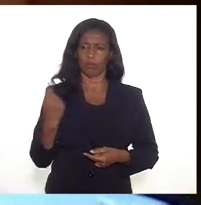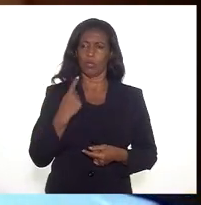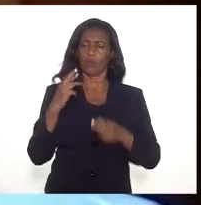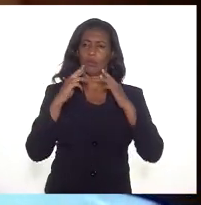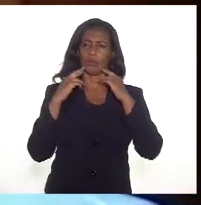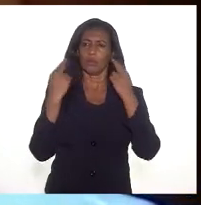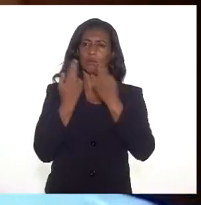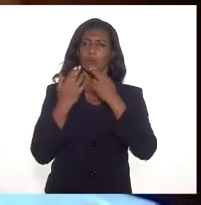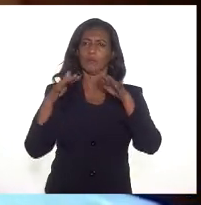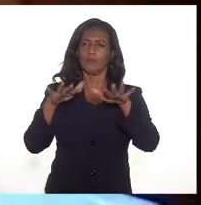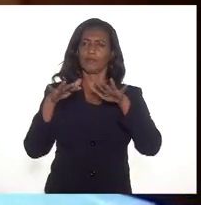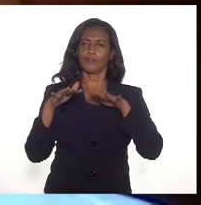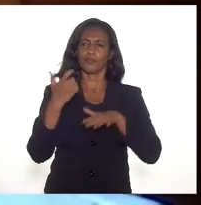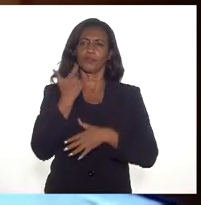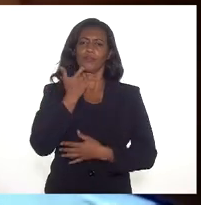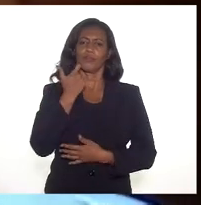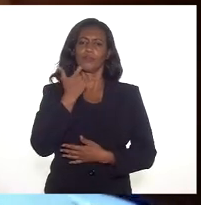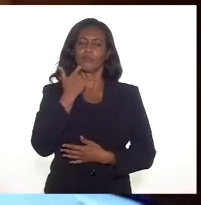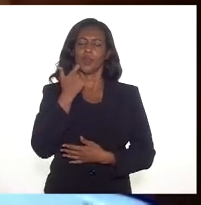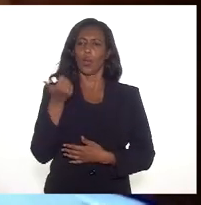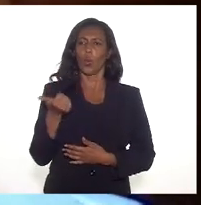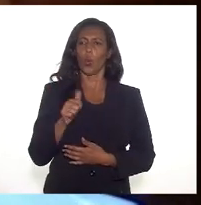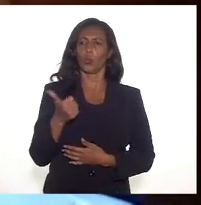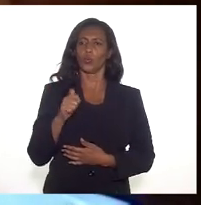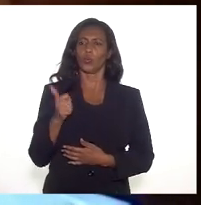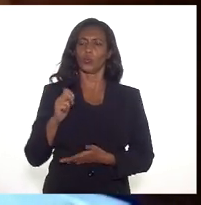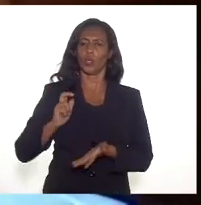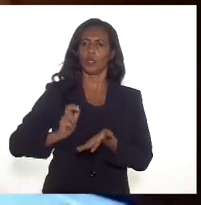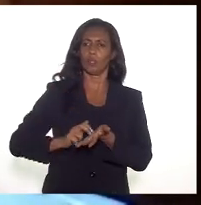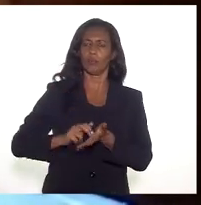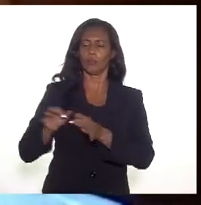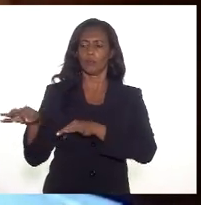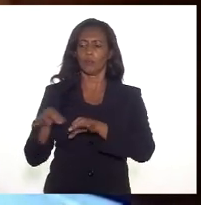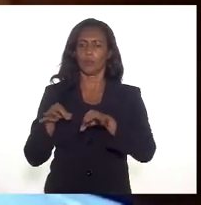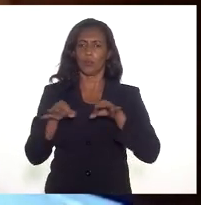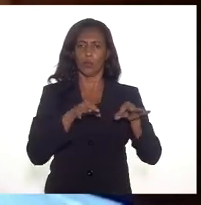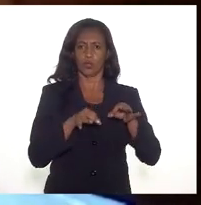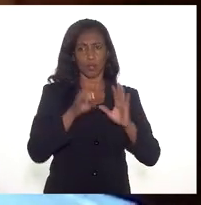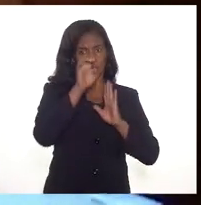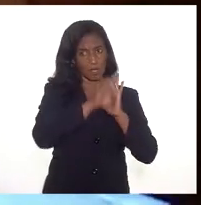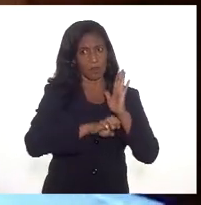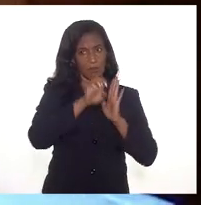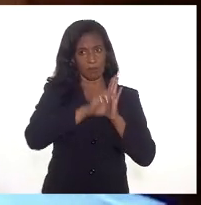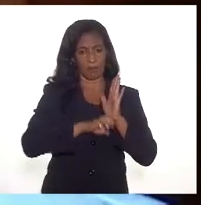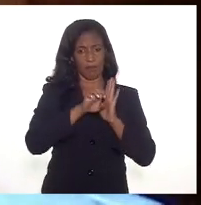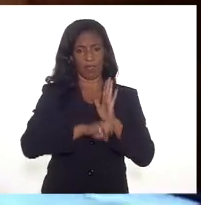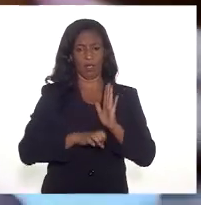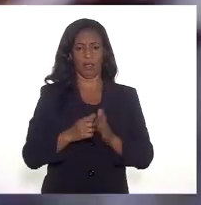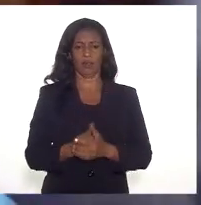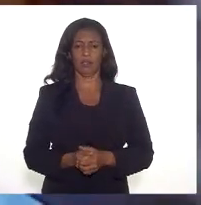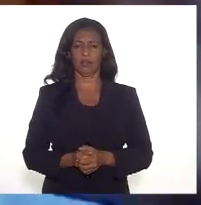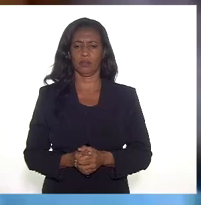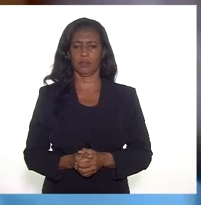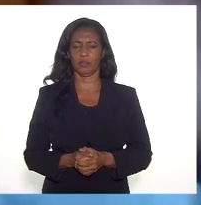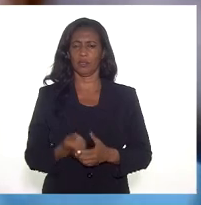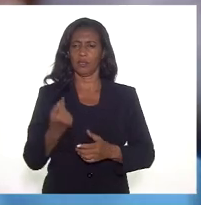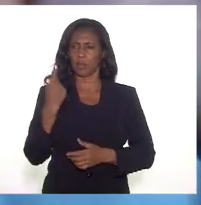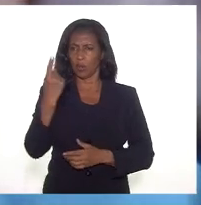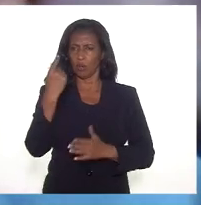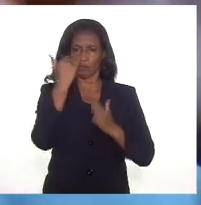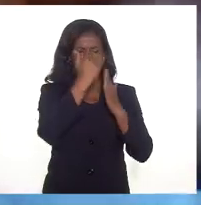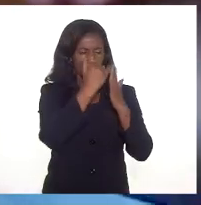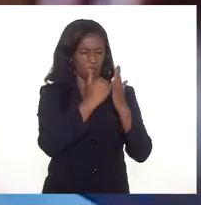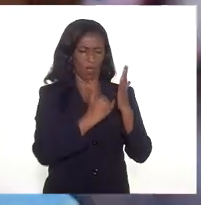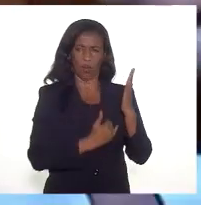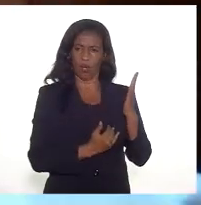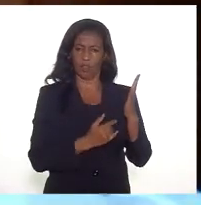pública na próxima sexta-feira, às 11 horas da manhã, sobre esse projeto e as suas emendas. Então, uma das questões de ordem aqui,